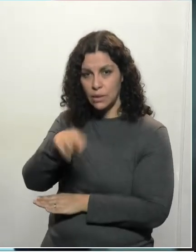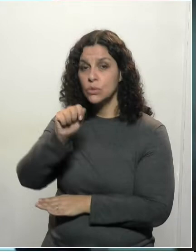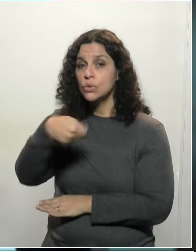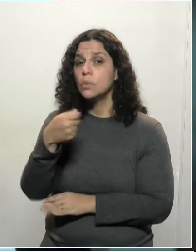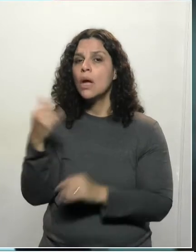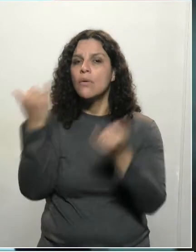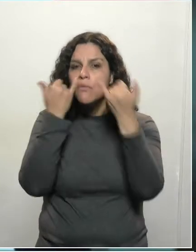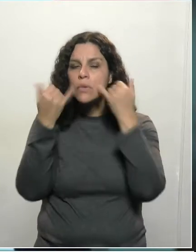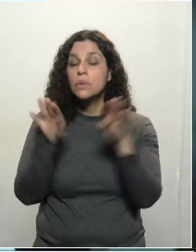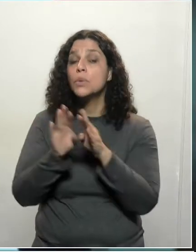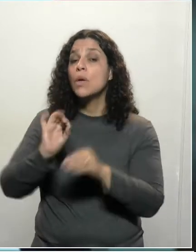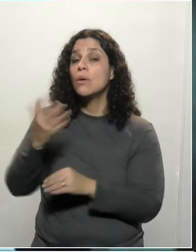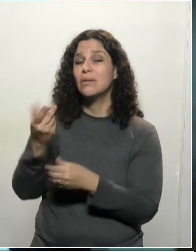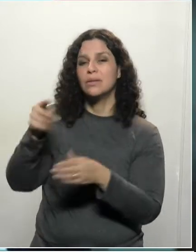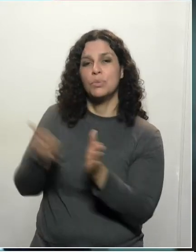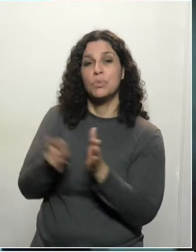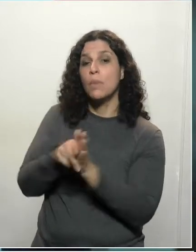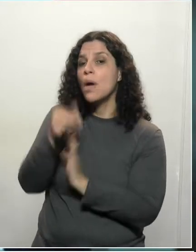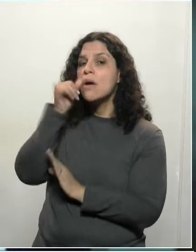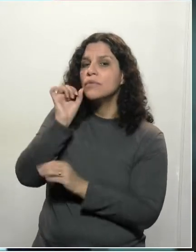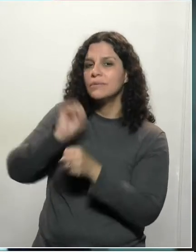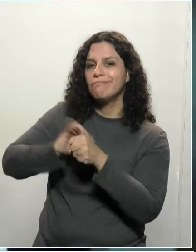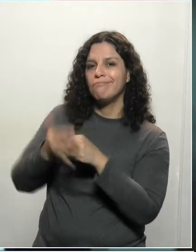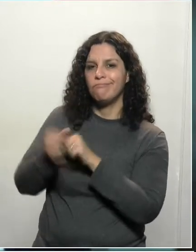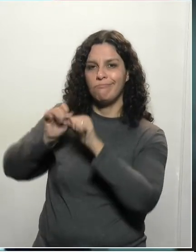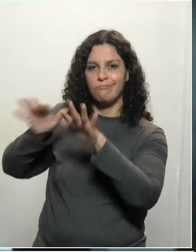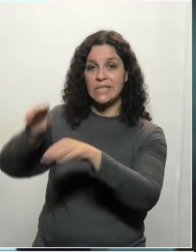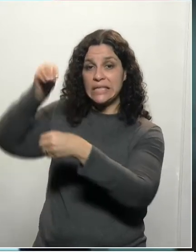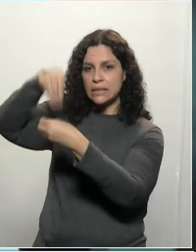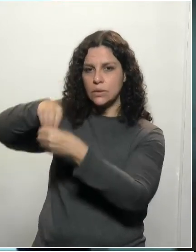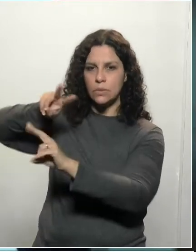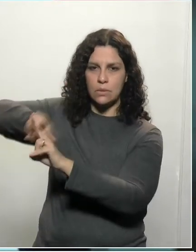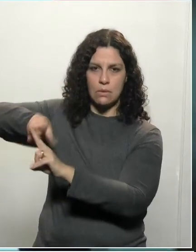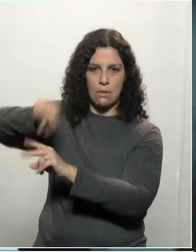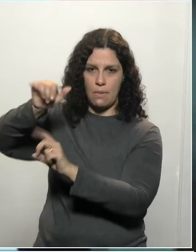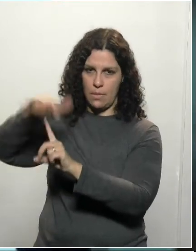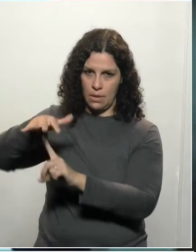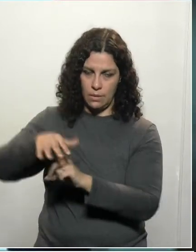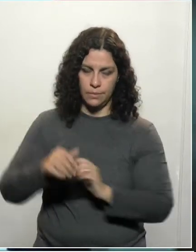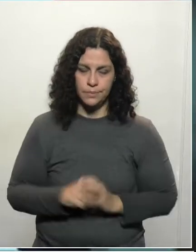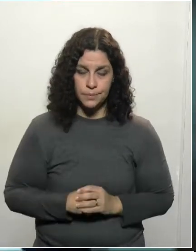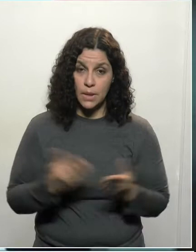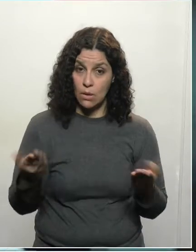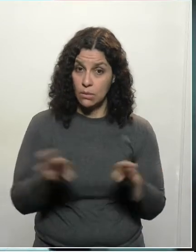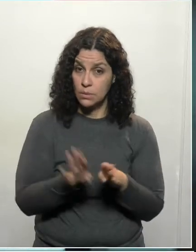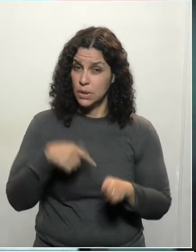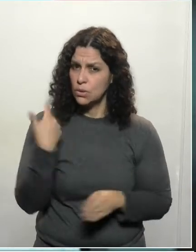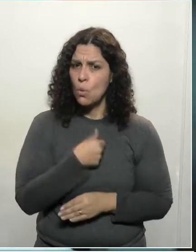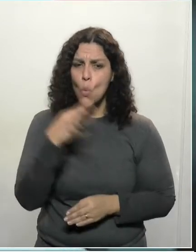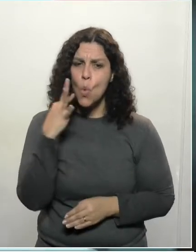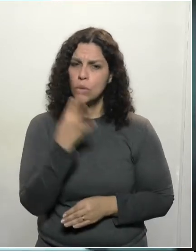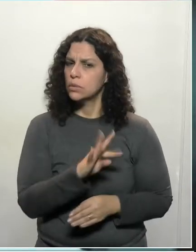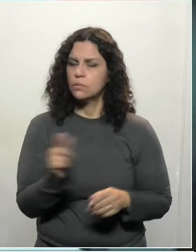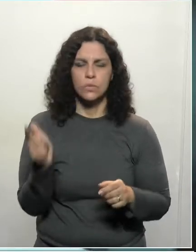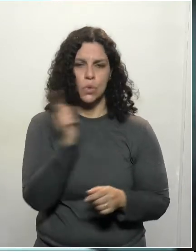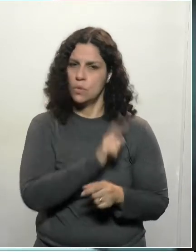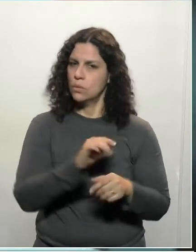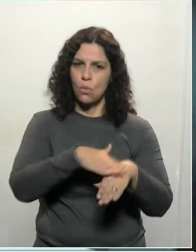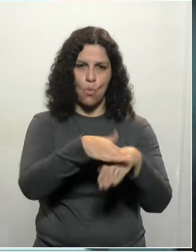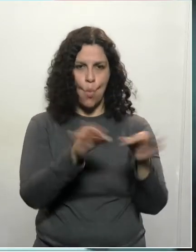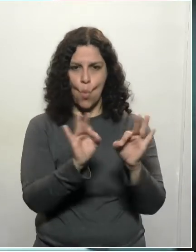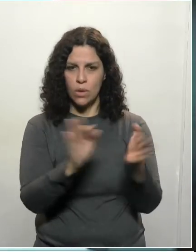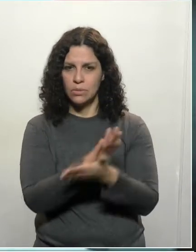e sobre as medidas tomadas no combate à pandemia no sistema penitenciário do Estado. Não conseguimos conversar.